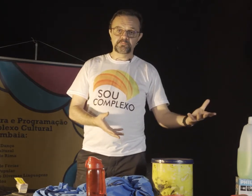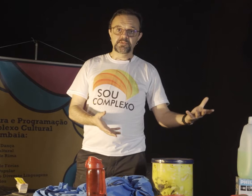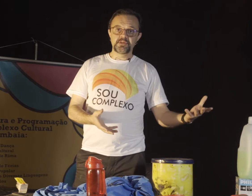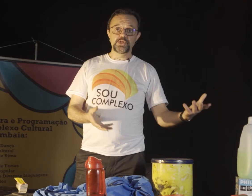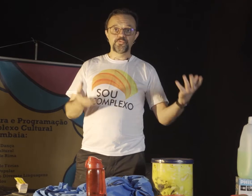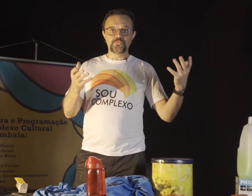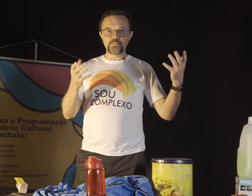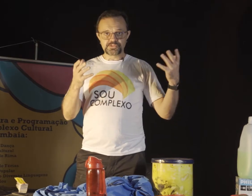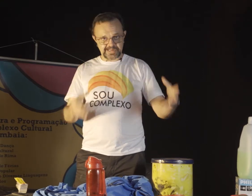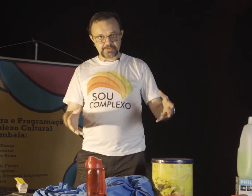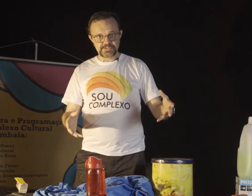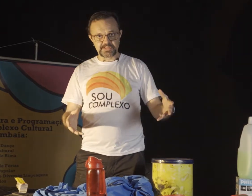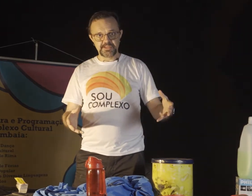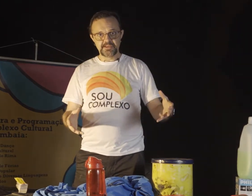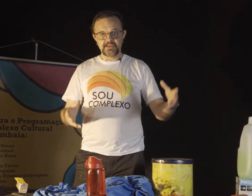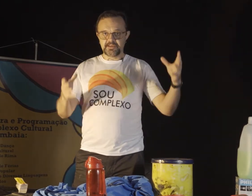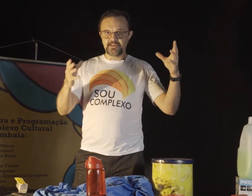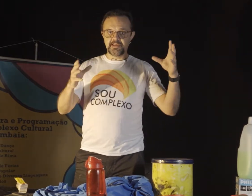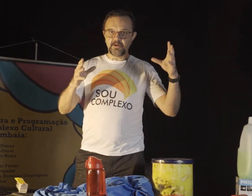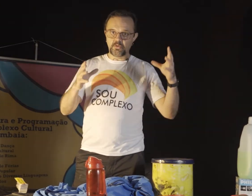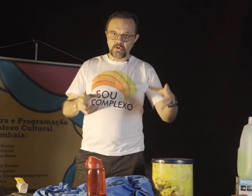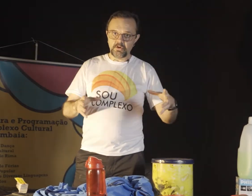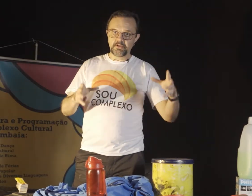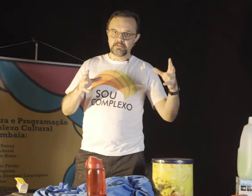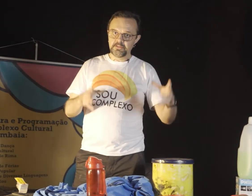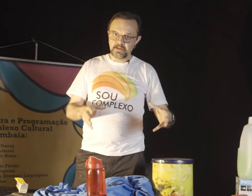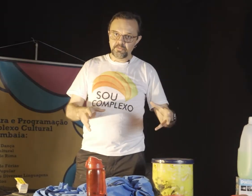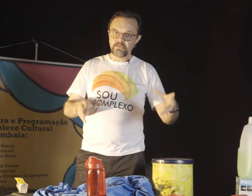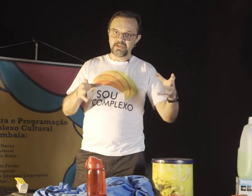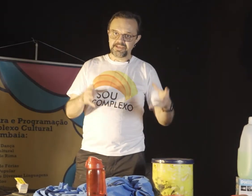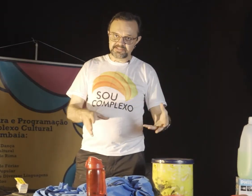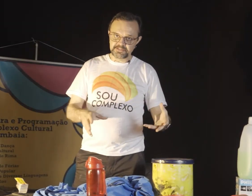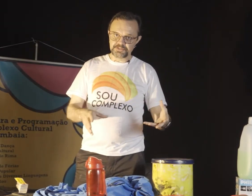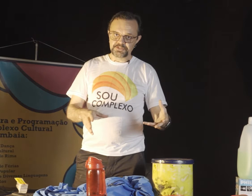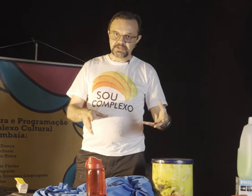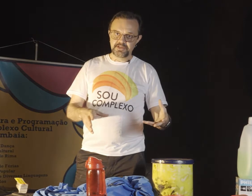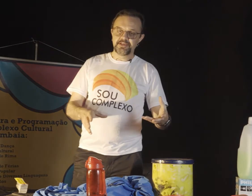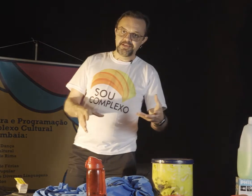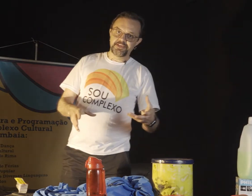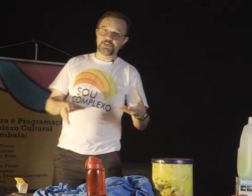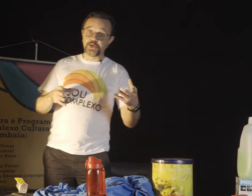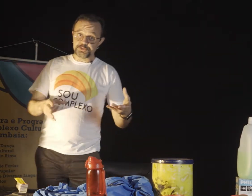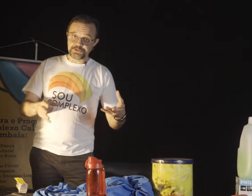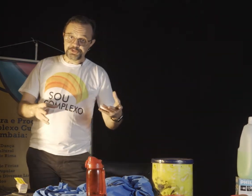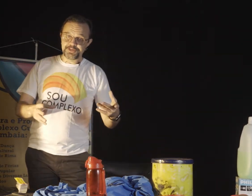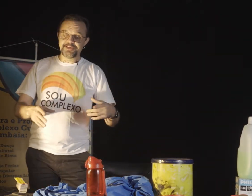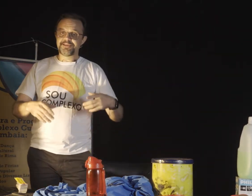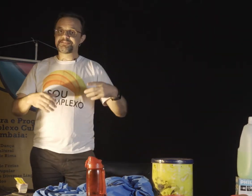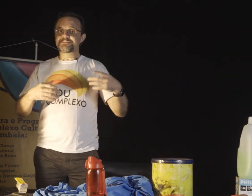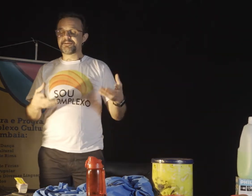coloridos. E eu vou mostrar para você que a cor não existe. Que